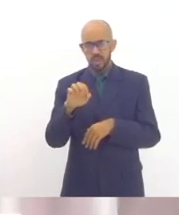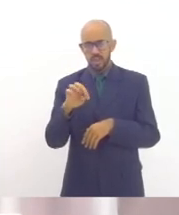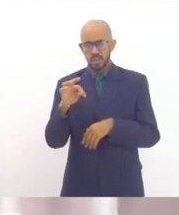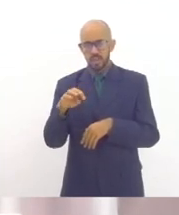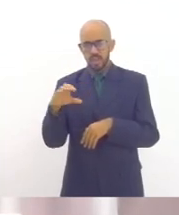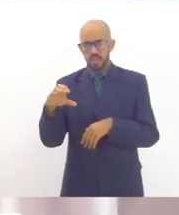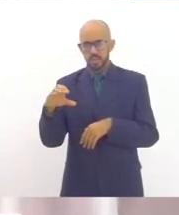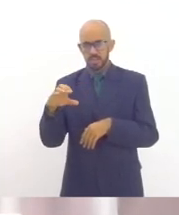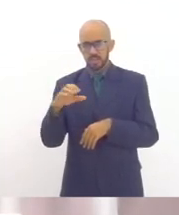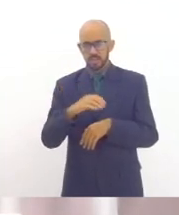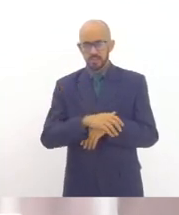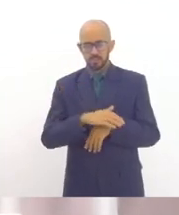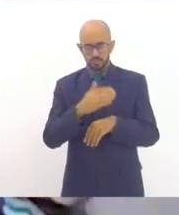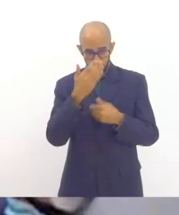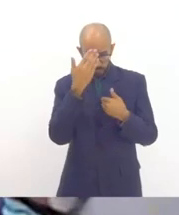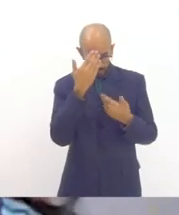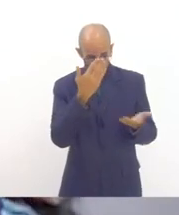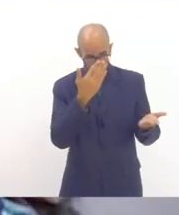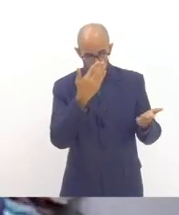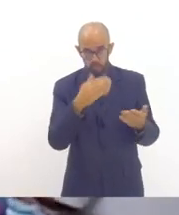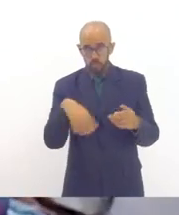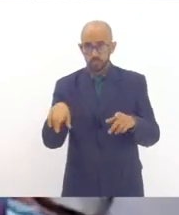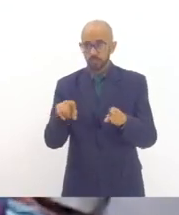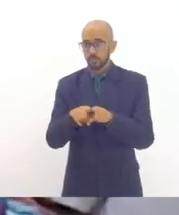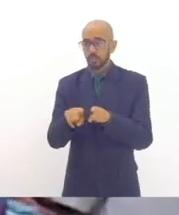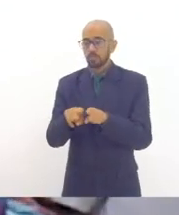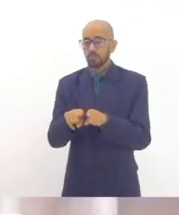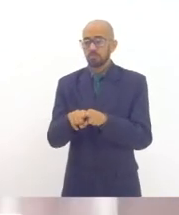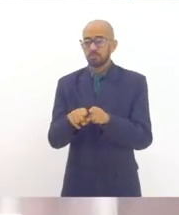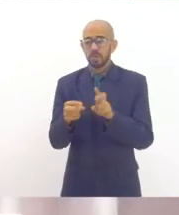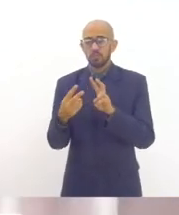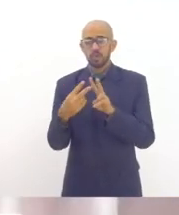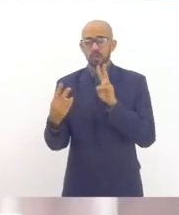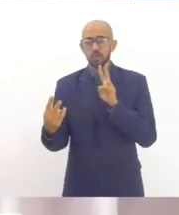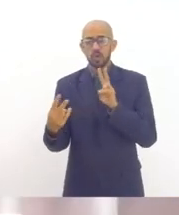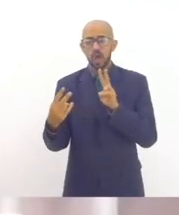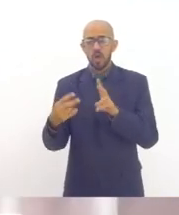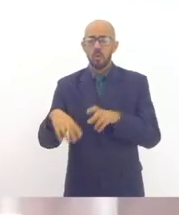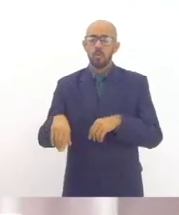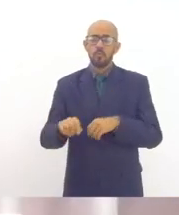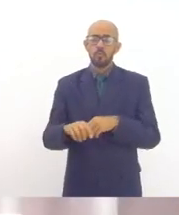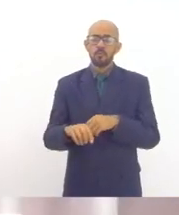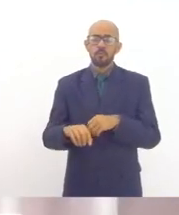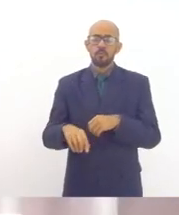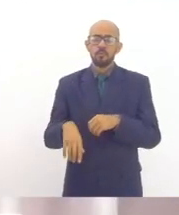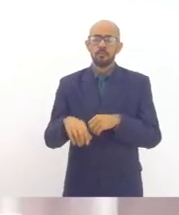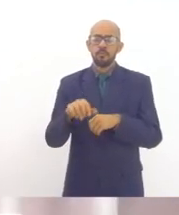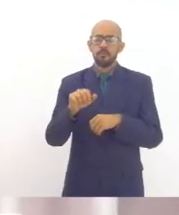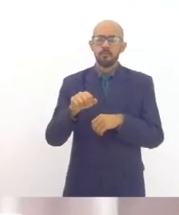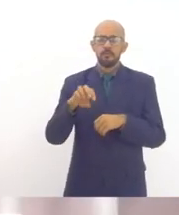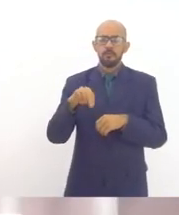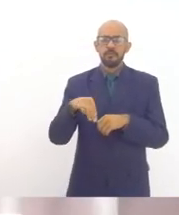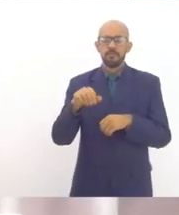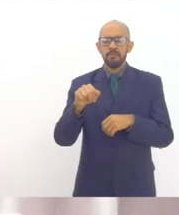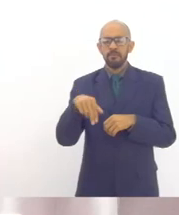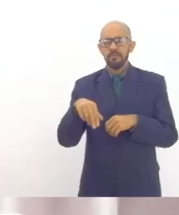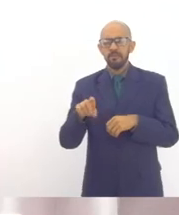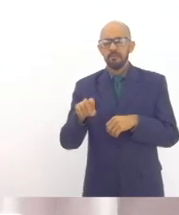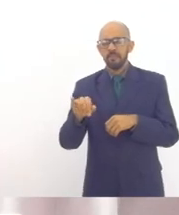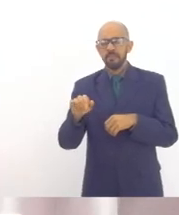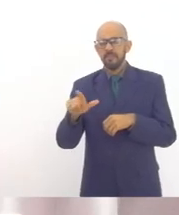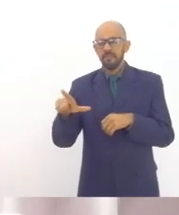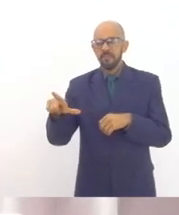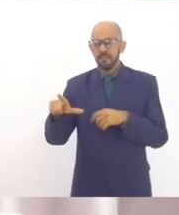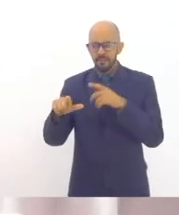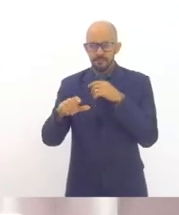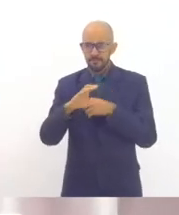pela presença. Também está aqui conosco, online, o Amandio de Carvalho Pereira,